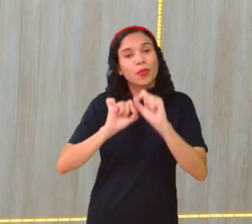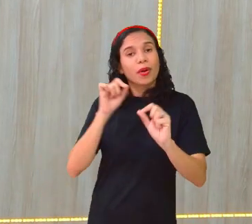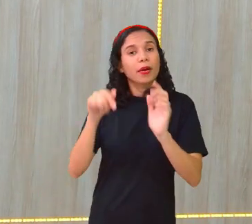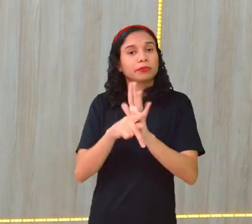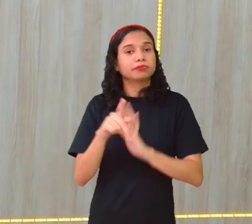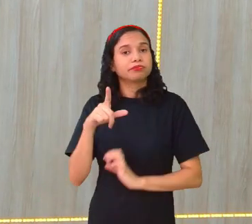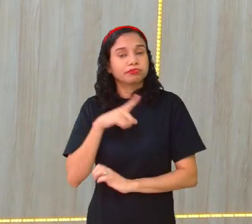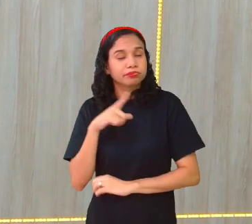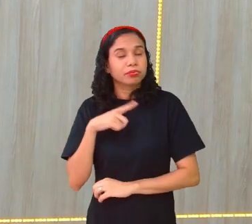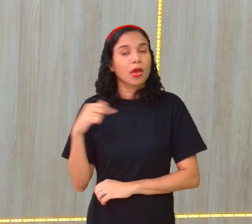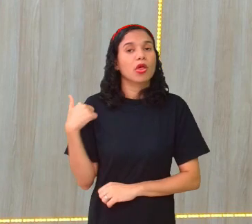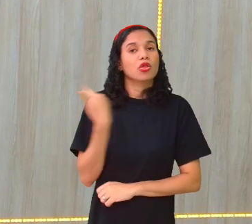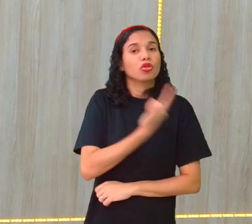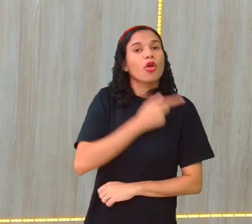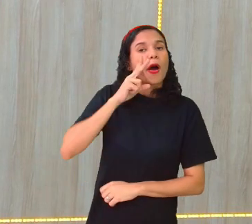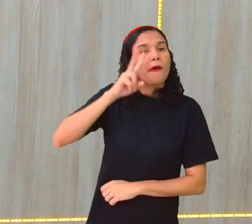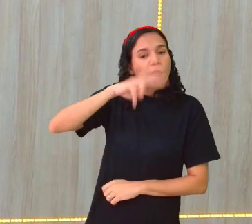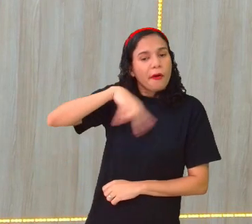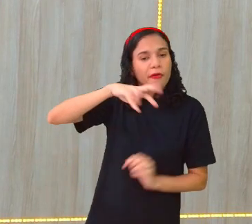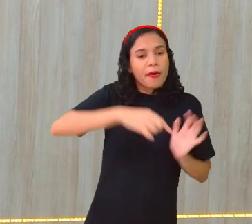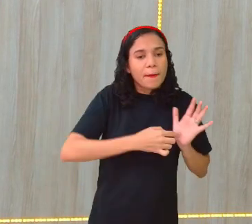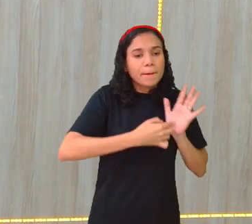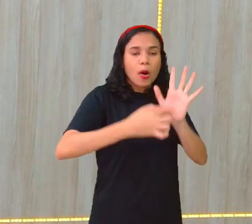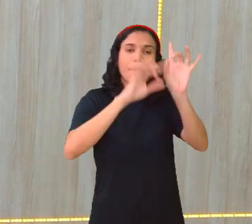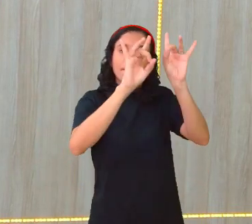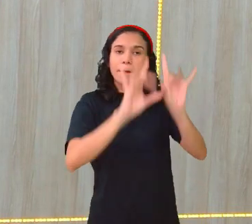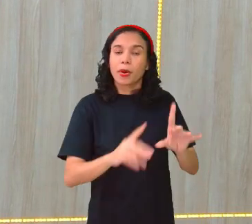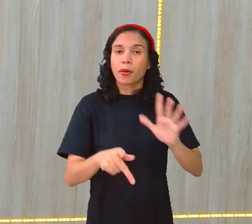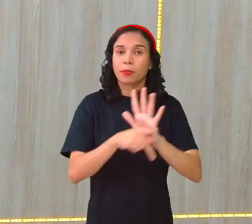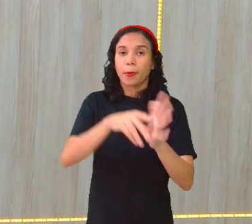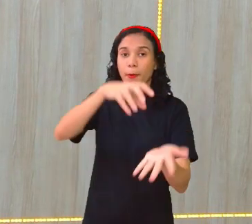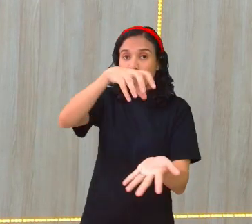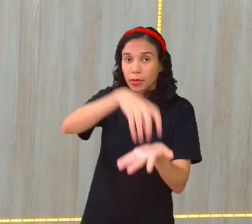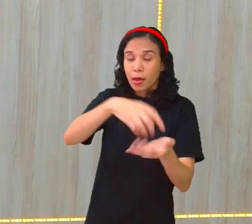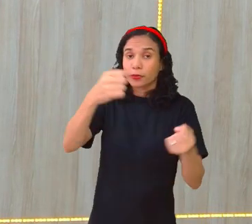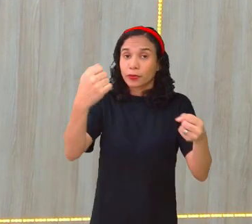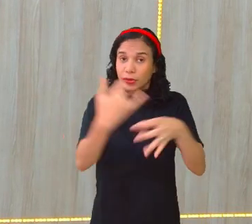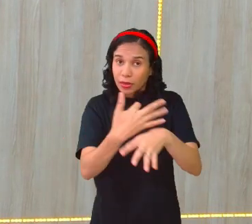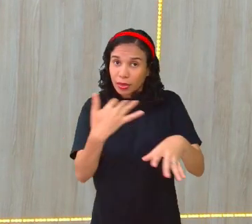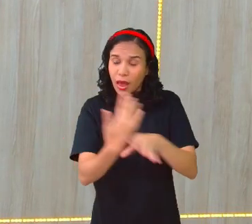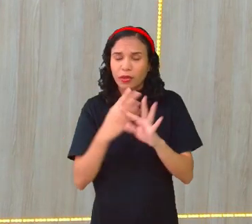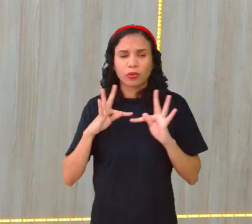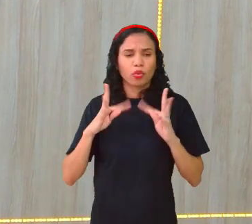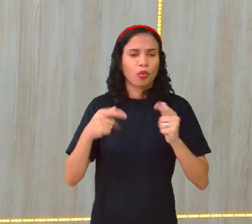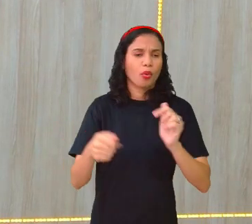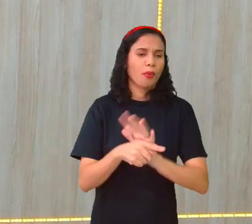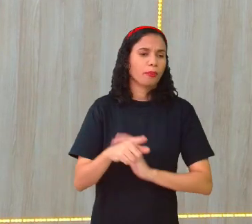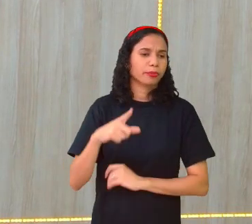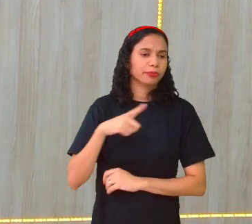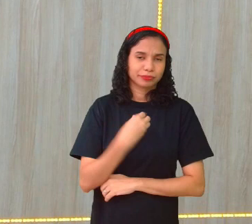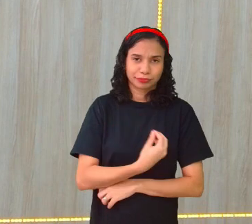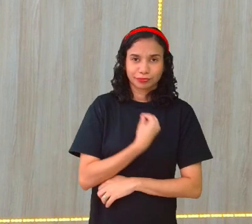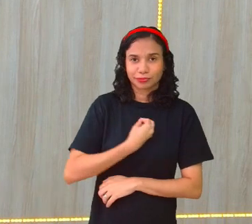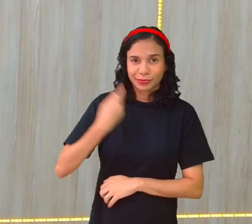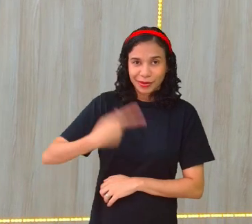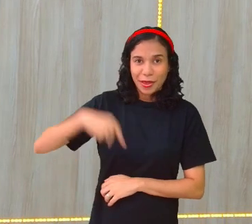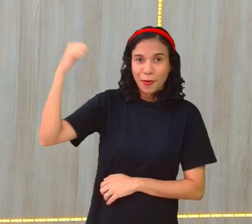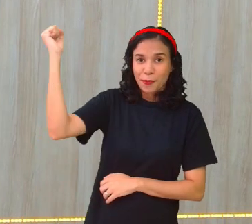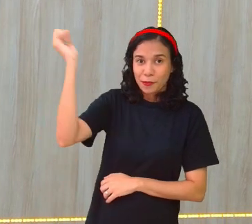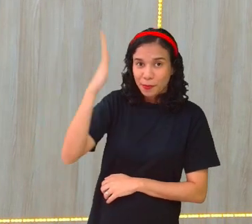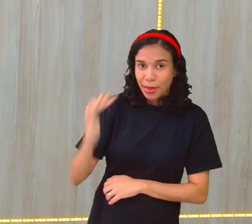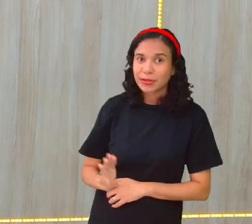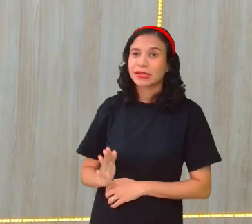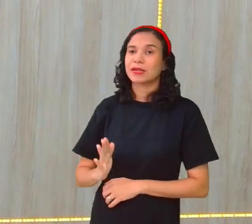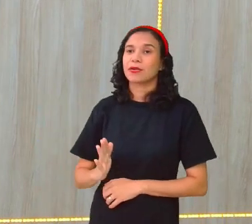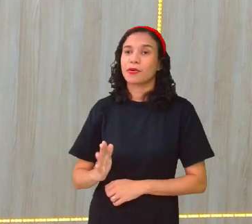é como a gente vê, como se destacam os centros urbanos, todos os centros urbanos brasileiros, mas